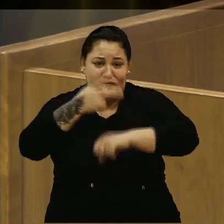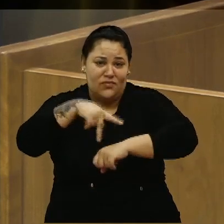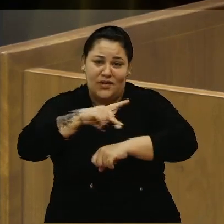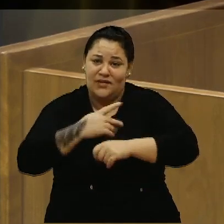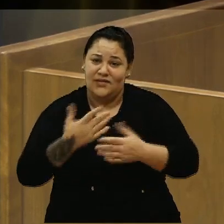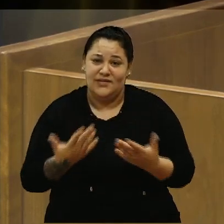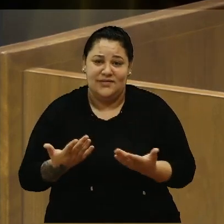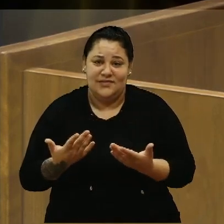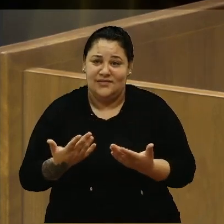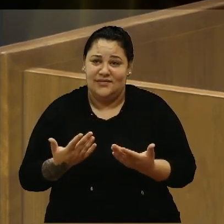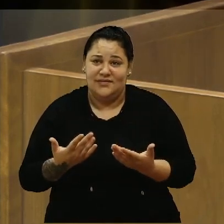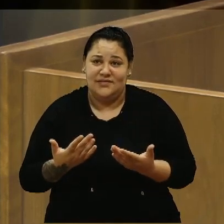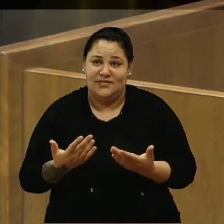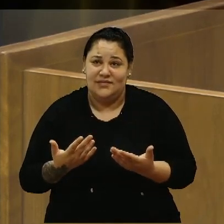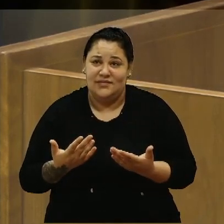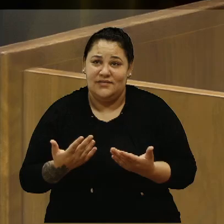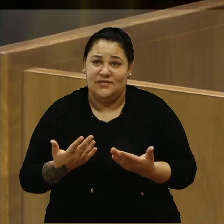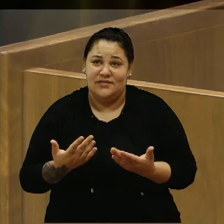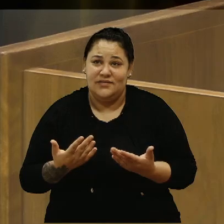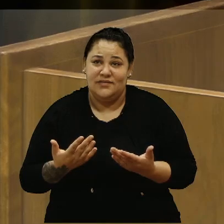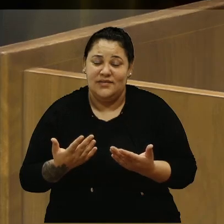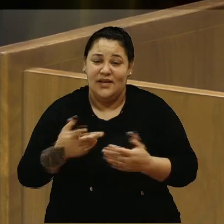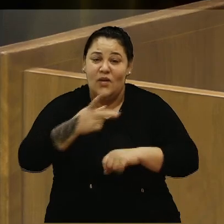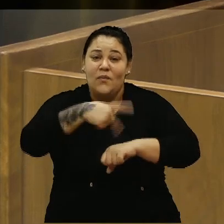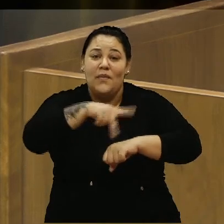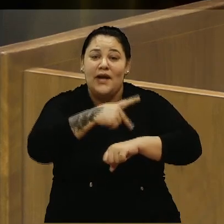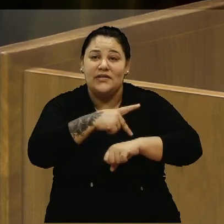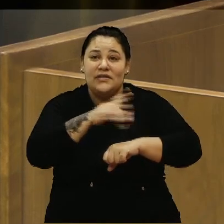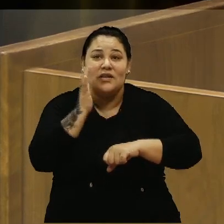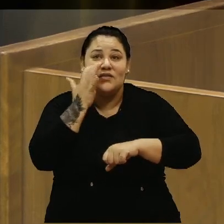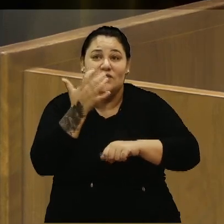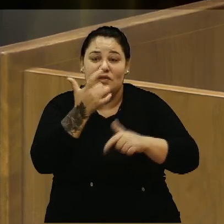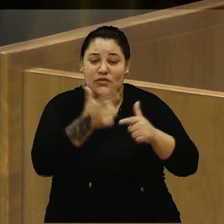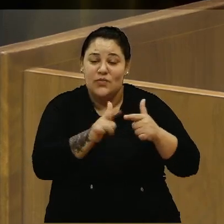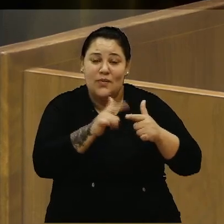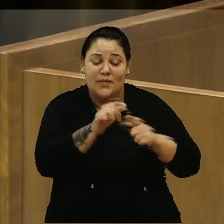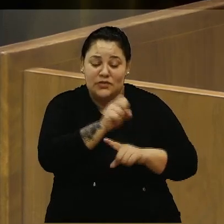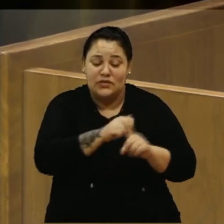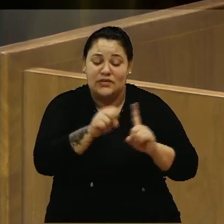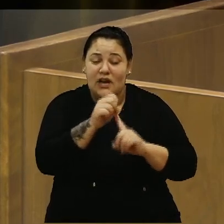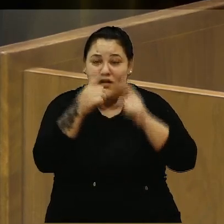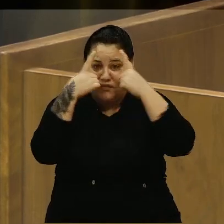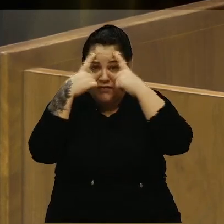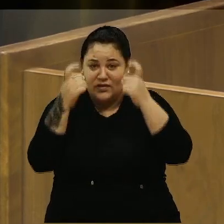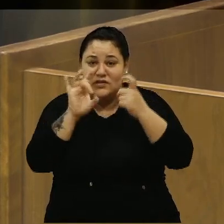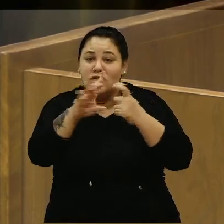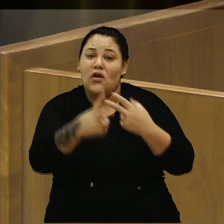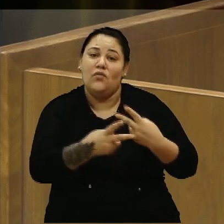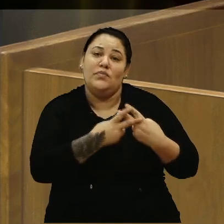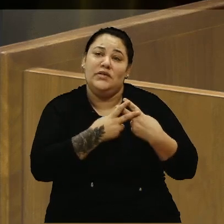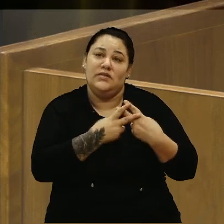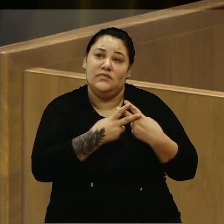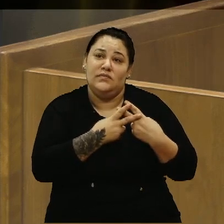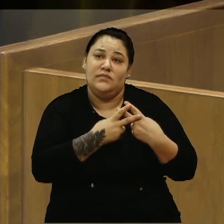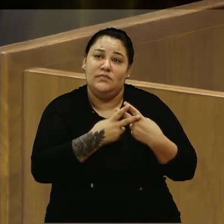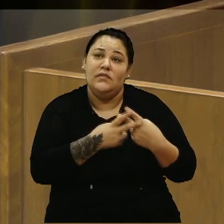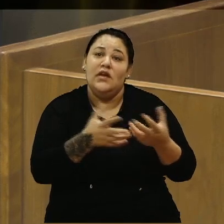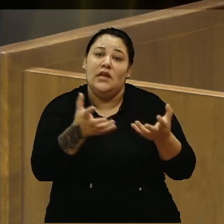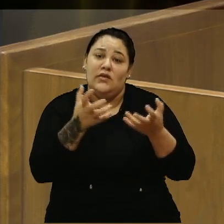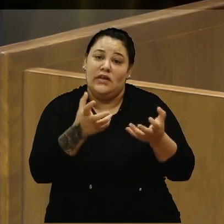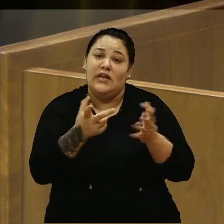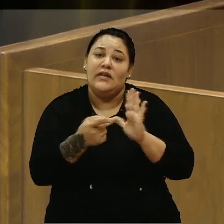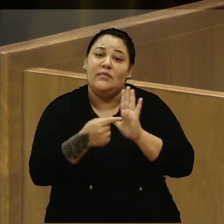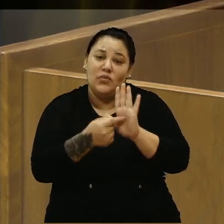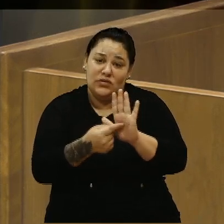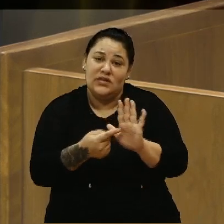E qual país resolveu os seus problemas sociais e a violência somente com prisão? Eu queria que trouxessem